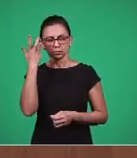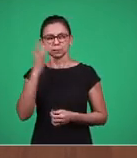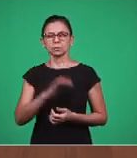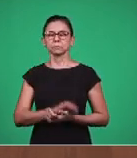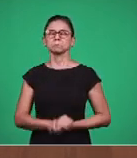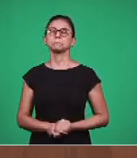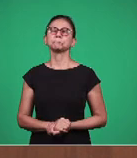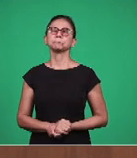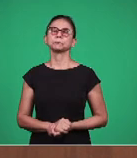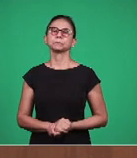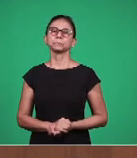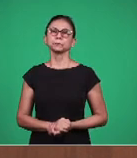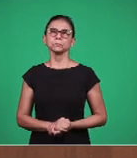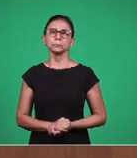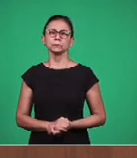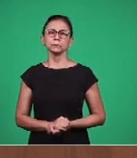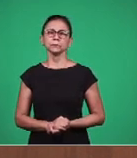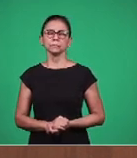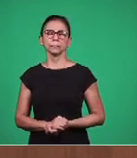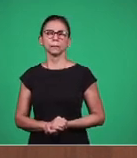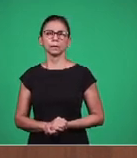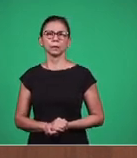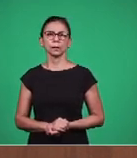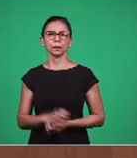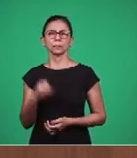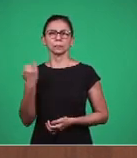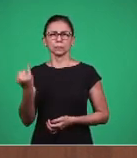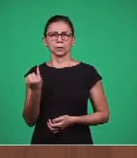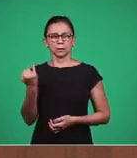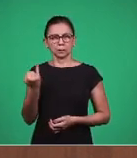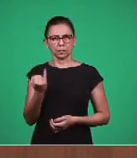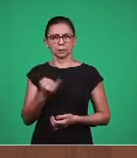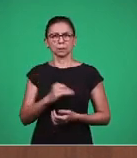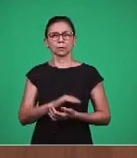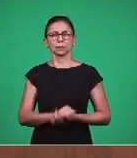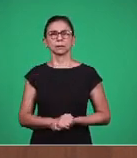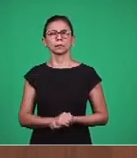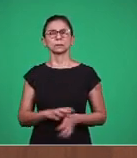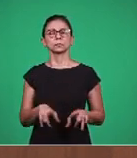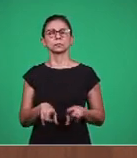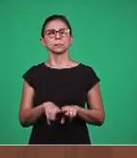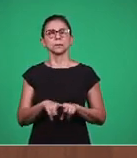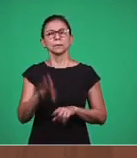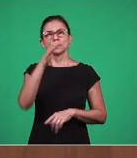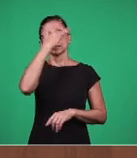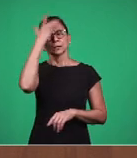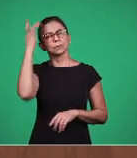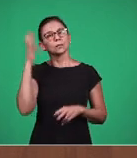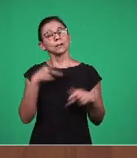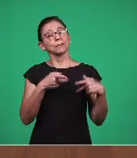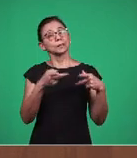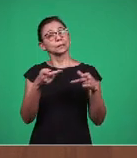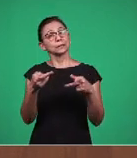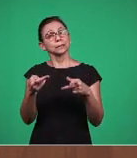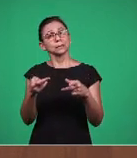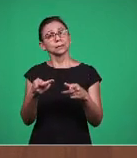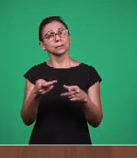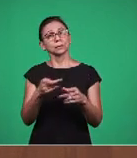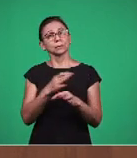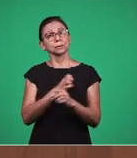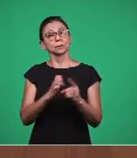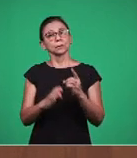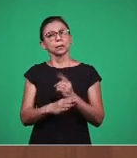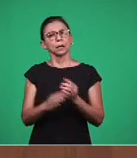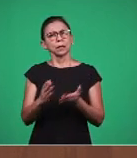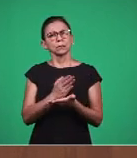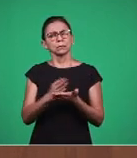que é necessária para muitos que estão aqui. Os nossos visitantes estão aí, não sabem, alguns não